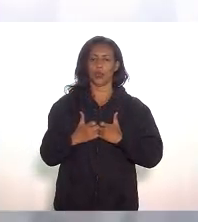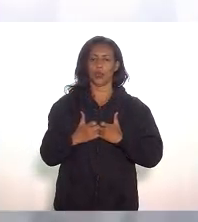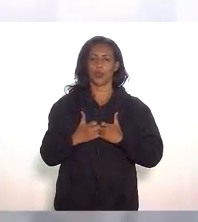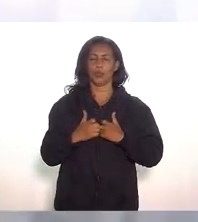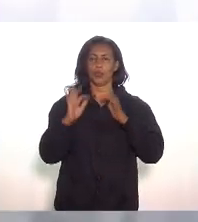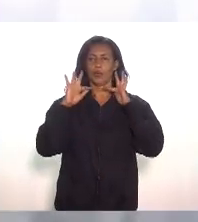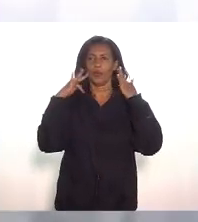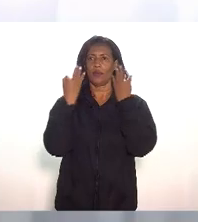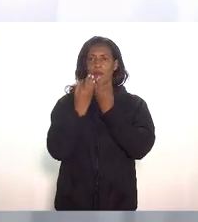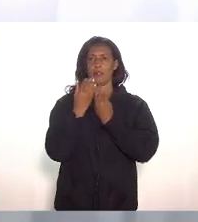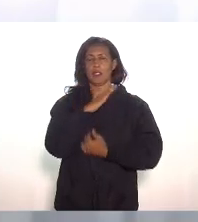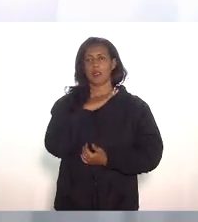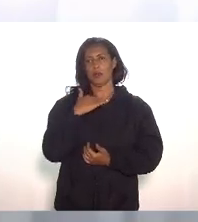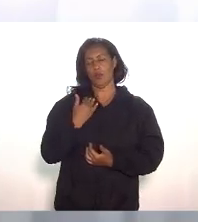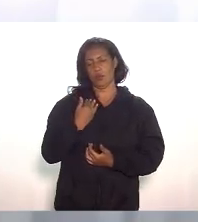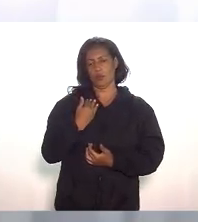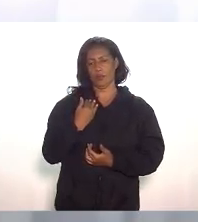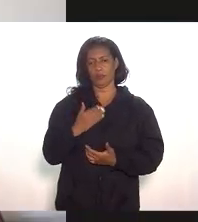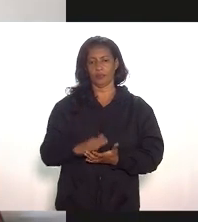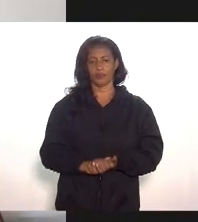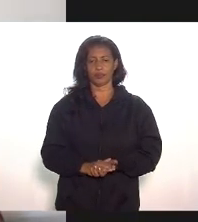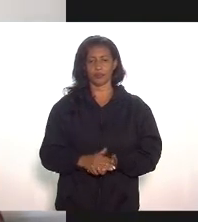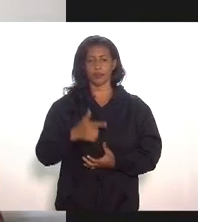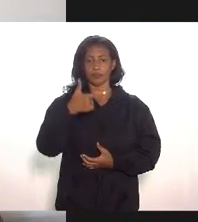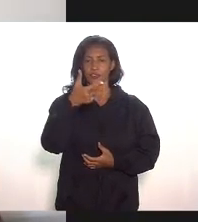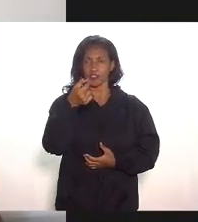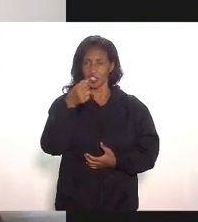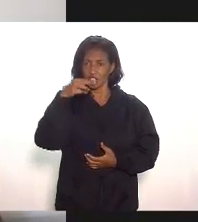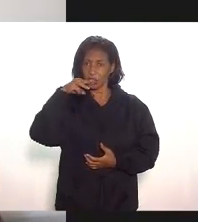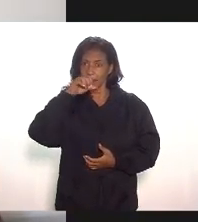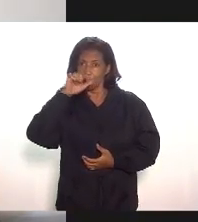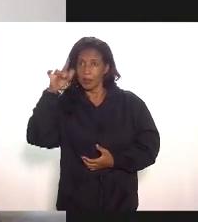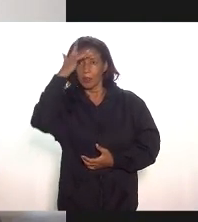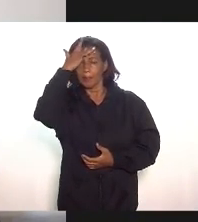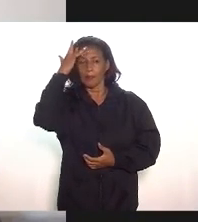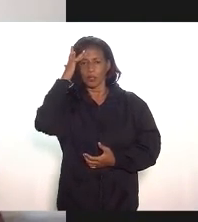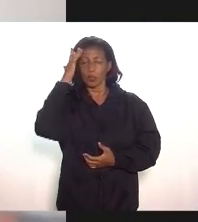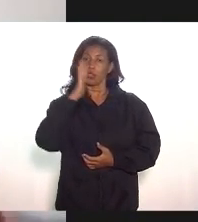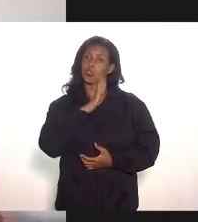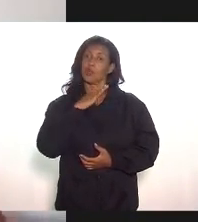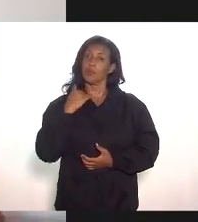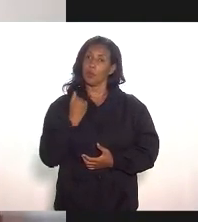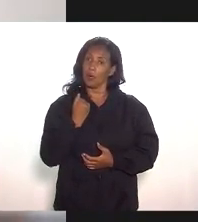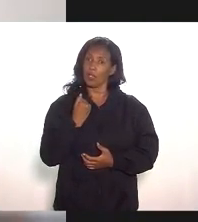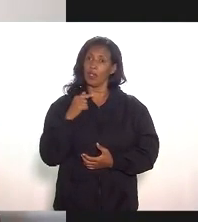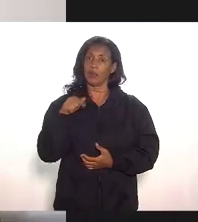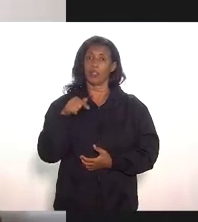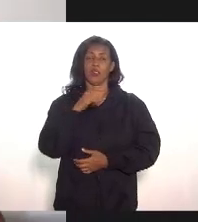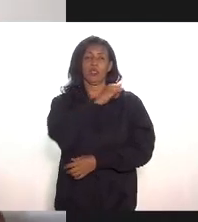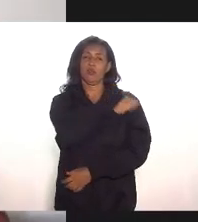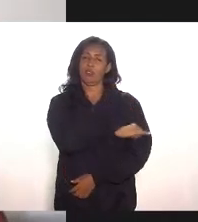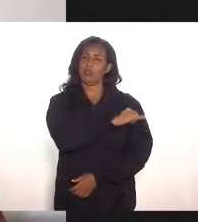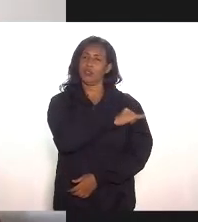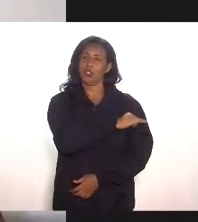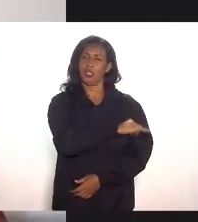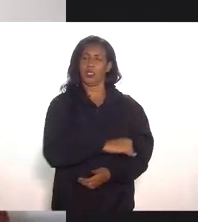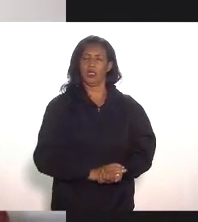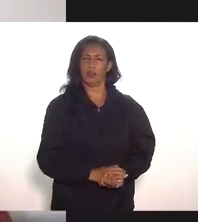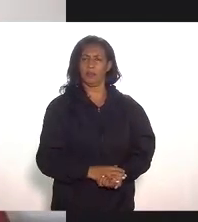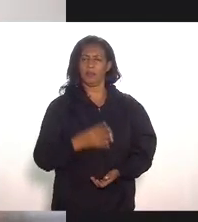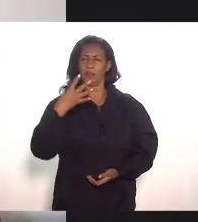Para concluir, deputada. Há mais de 20 mil pessoas que morreram na cidade do Rio de Janeiro, as mais